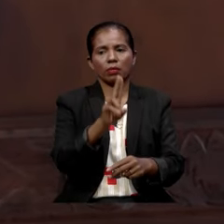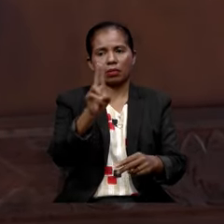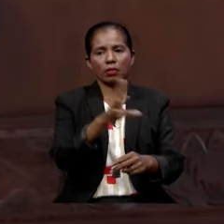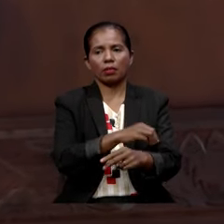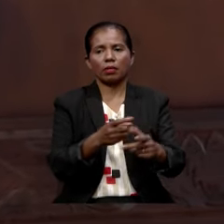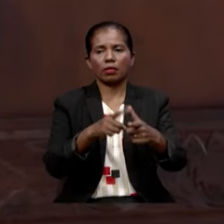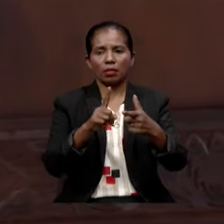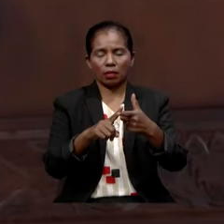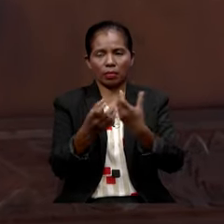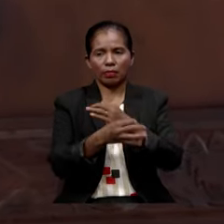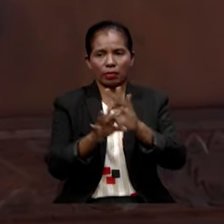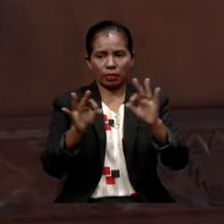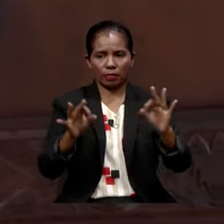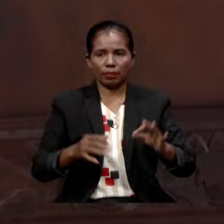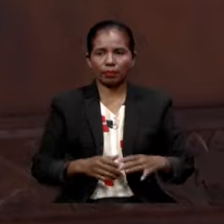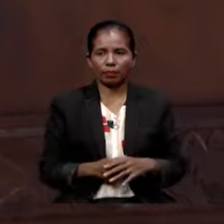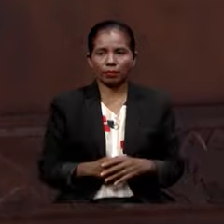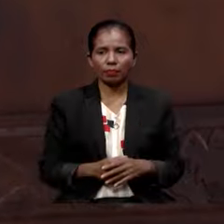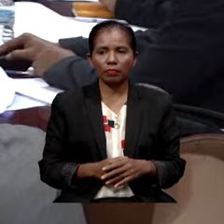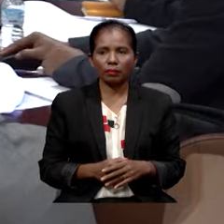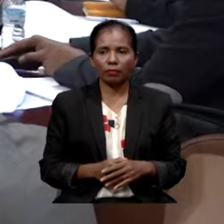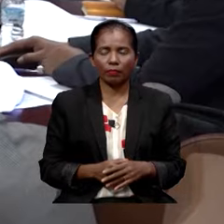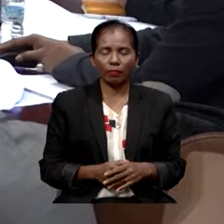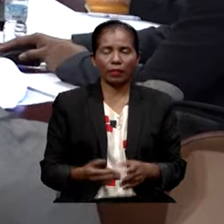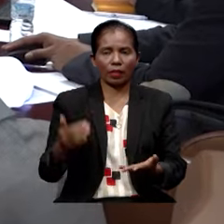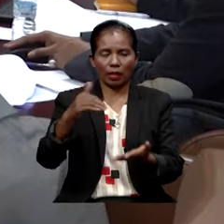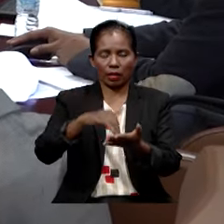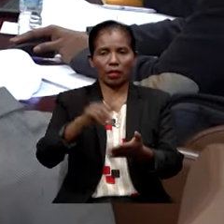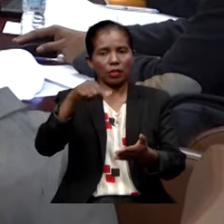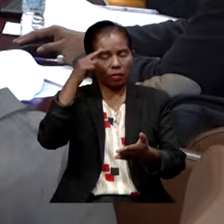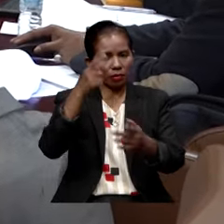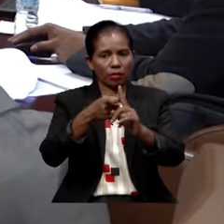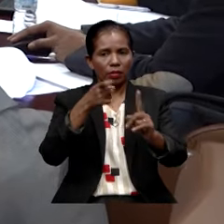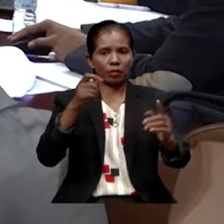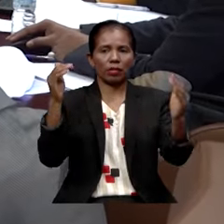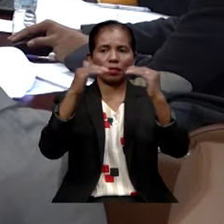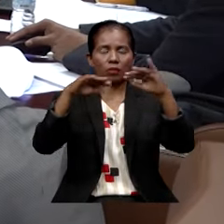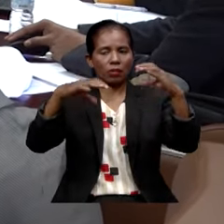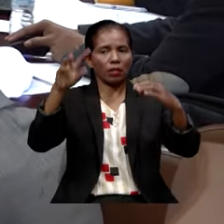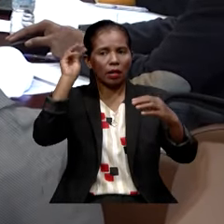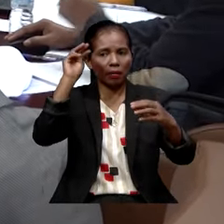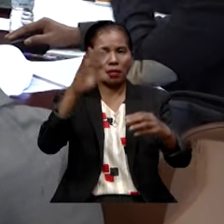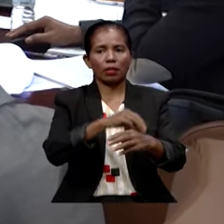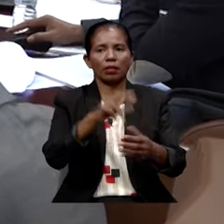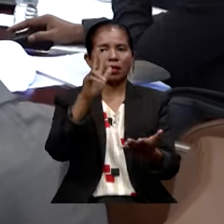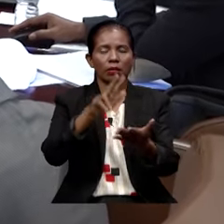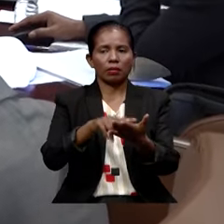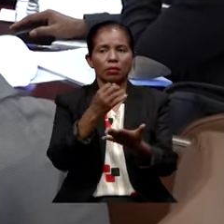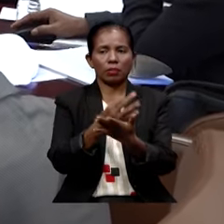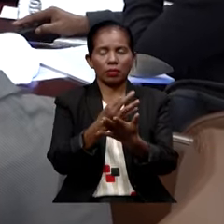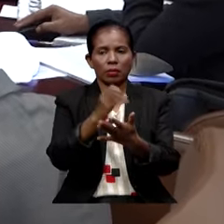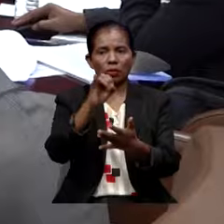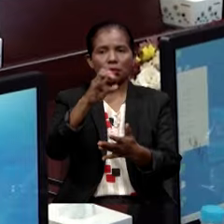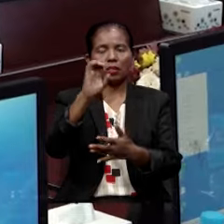recarga para finalizar a questão orçamento. Recordo falicata, governo de Rússia, reunião com o seu ministro, aprova o orçamento geral